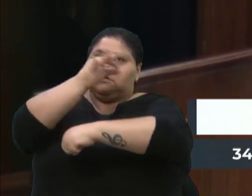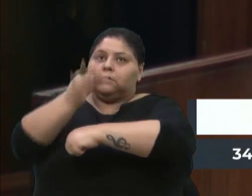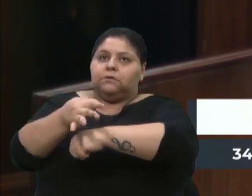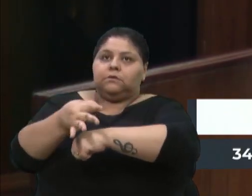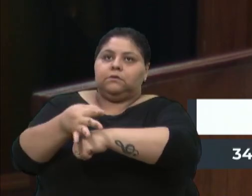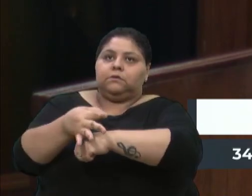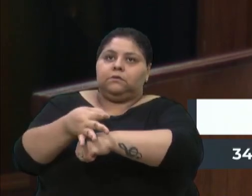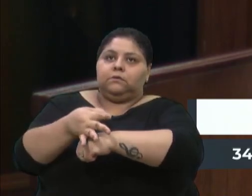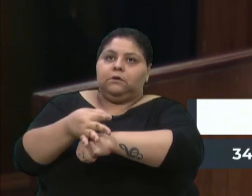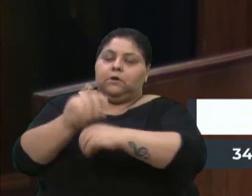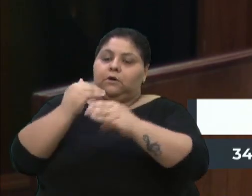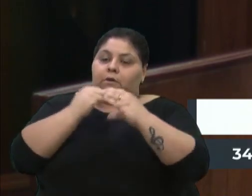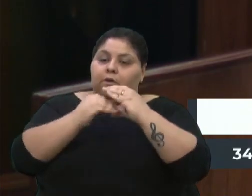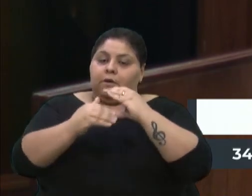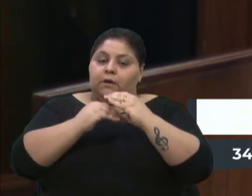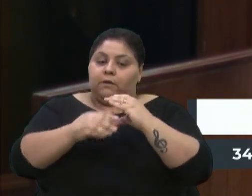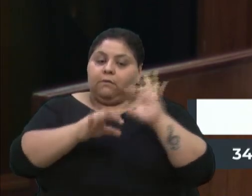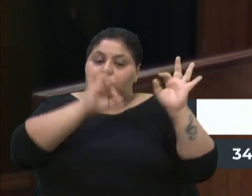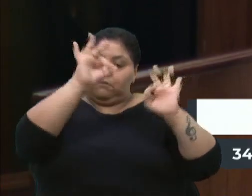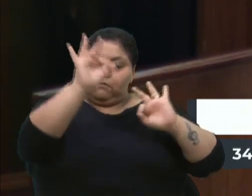o conserto